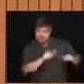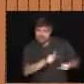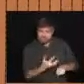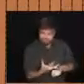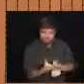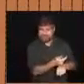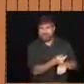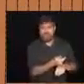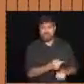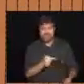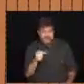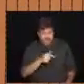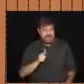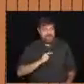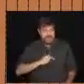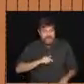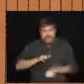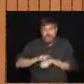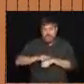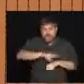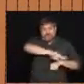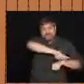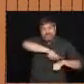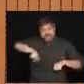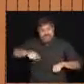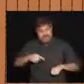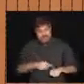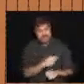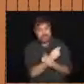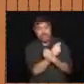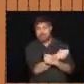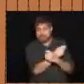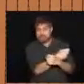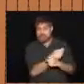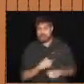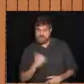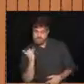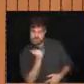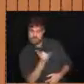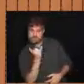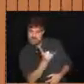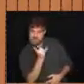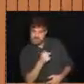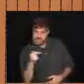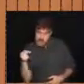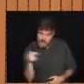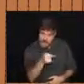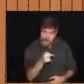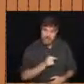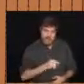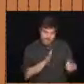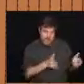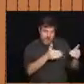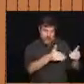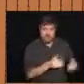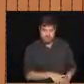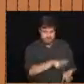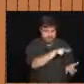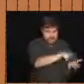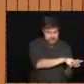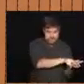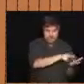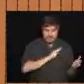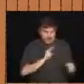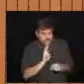outros tipos de doença. Então, nós estamos divulgando o local onde a pessoa está, mas certamente ela está cercada